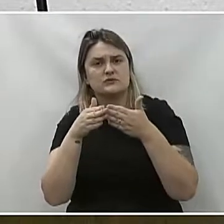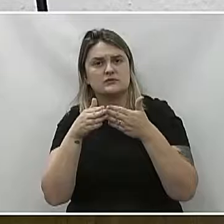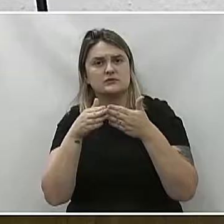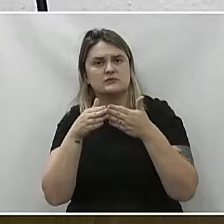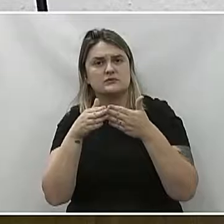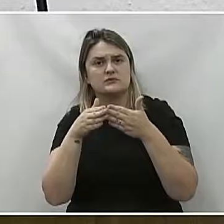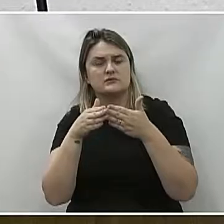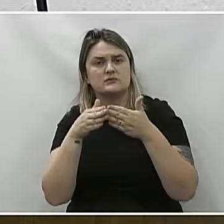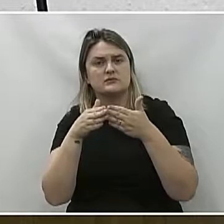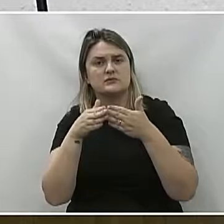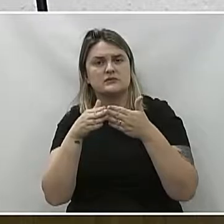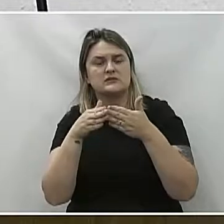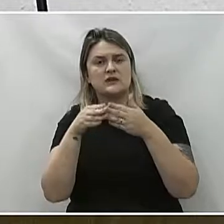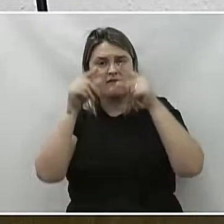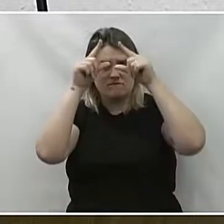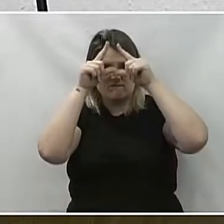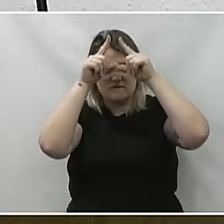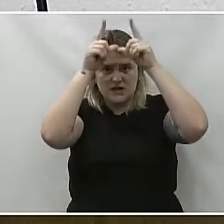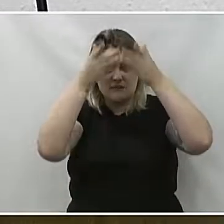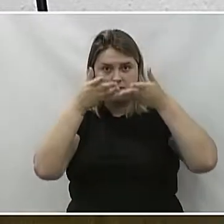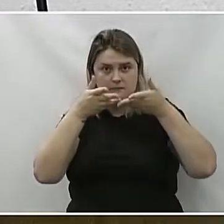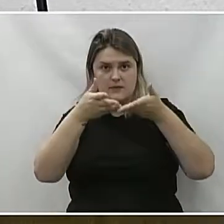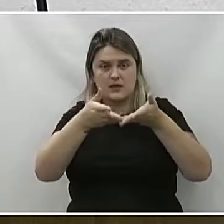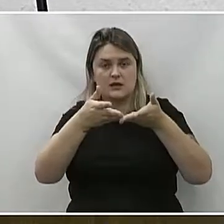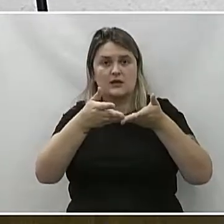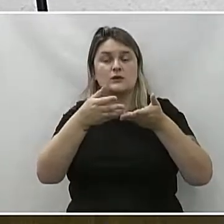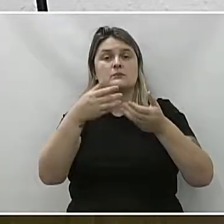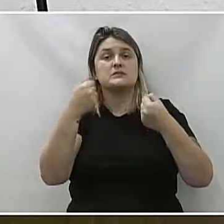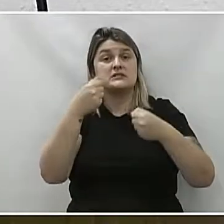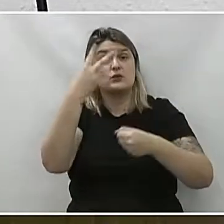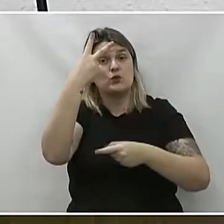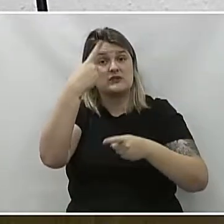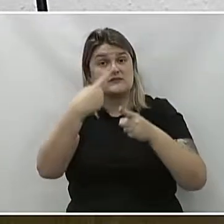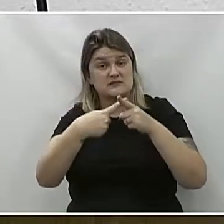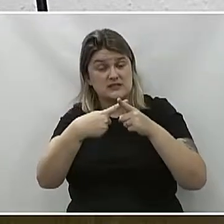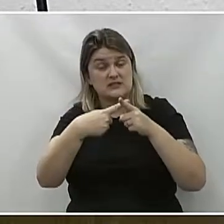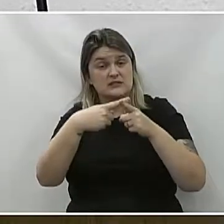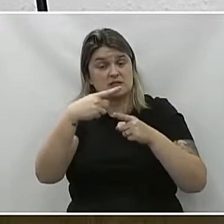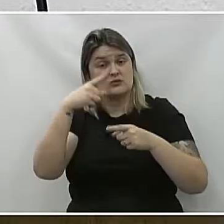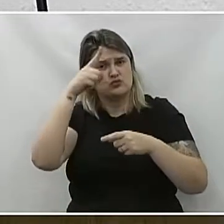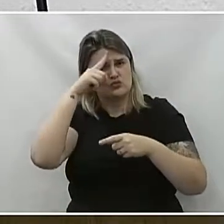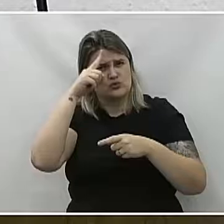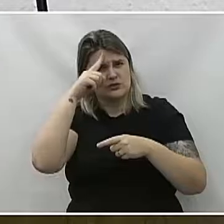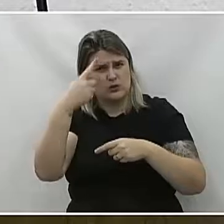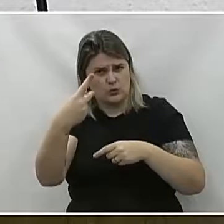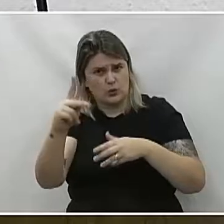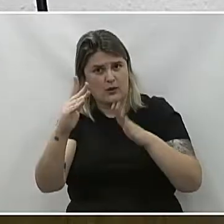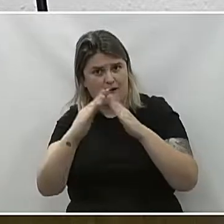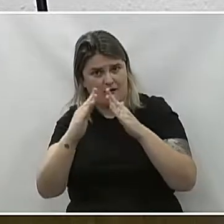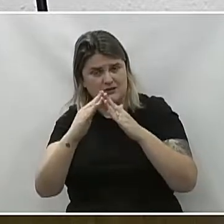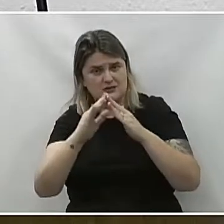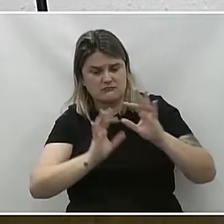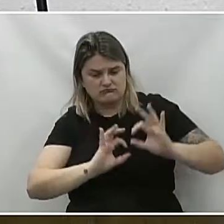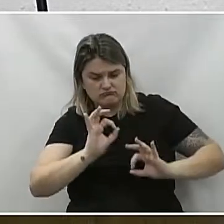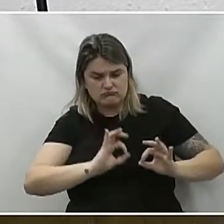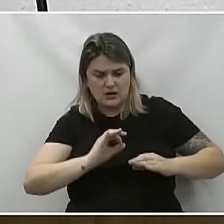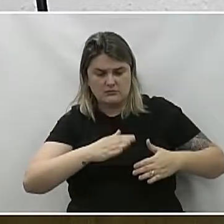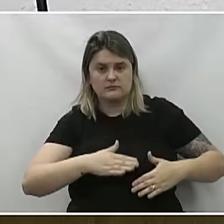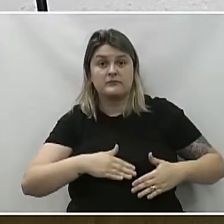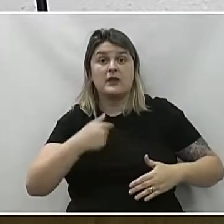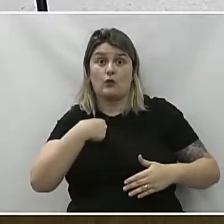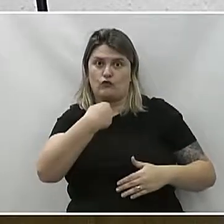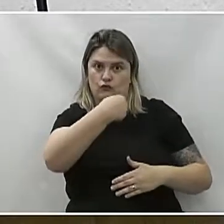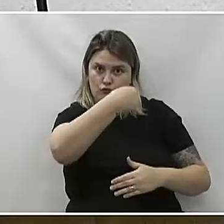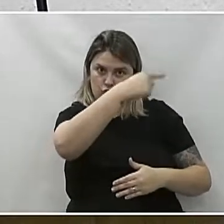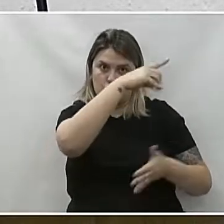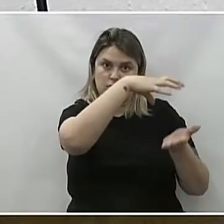que os enfermeiros do posto de saúde vá 2 vezes ao dia fazer curativo lá no seu esposo. Eu fui até o posto